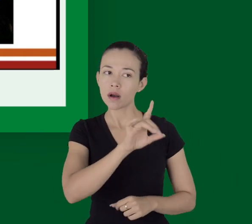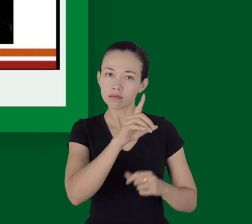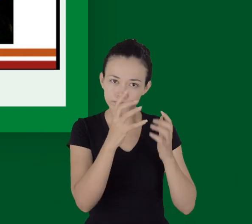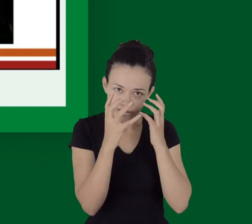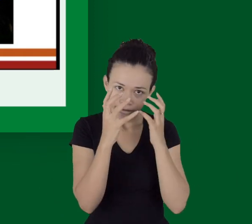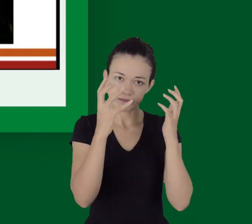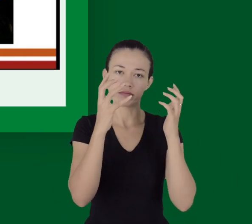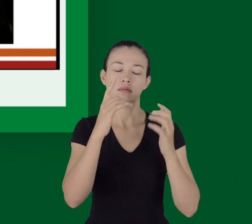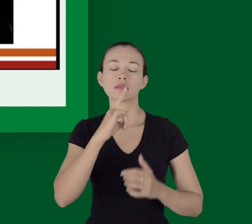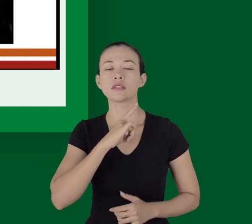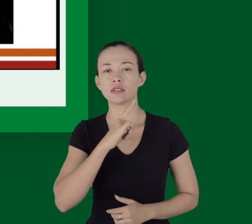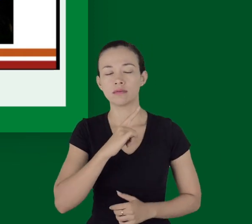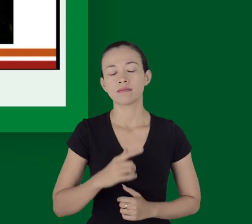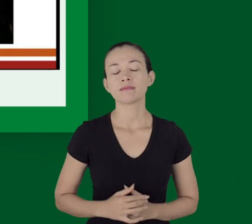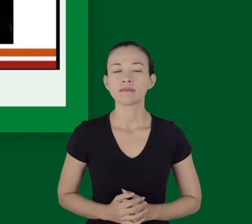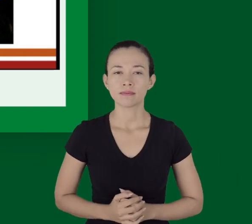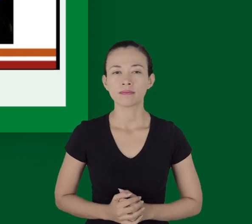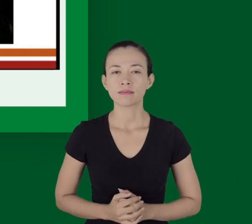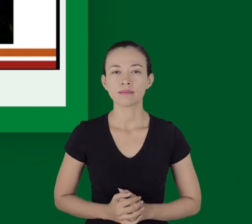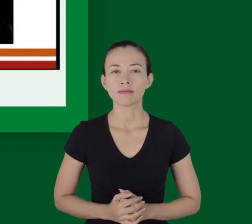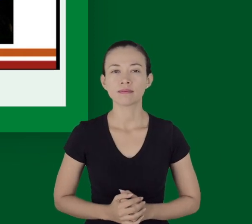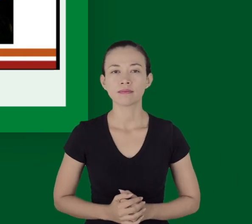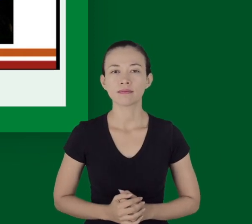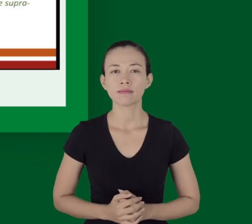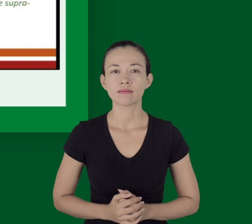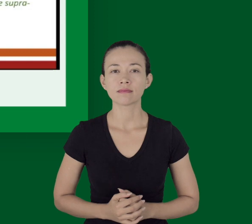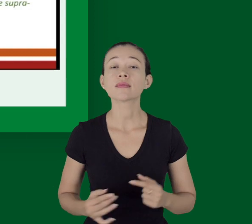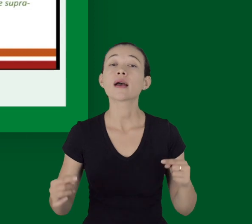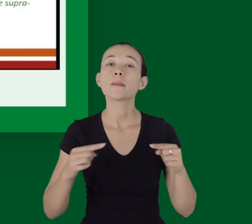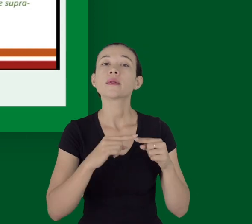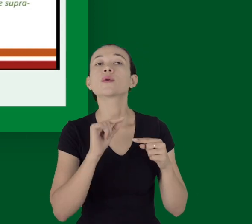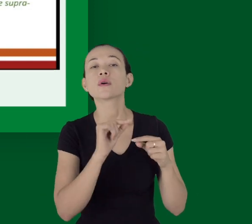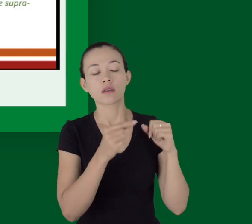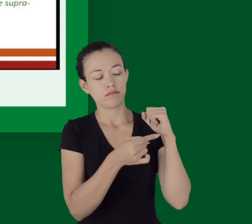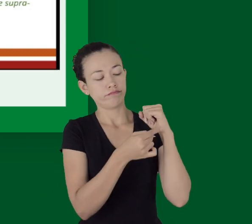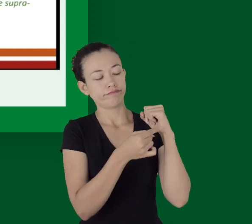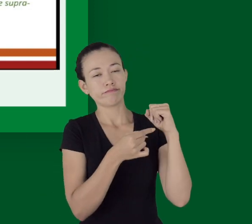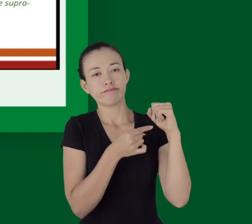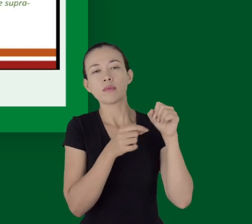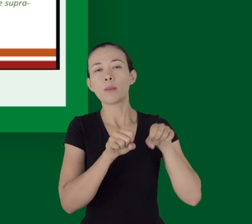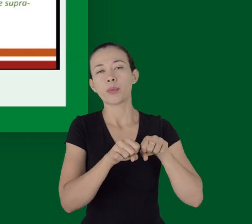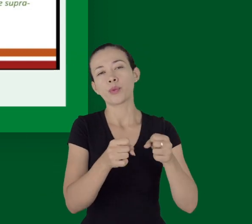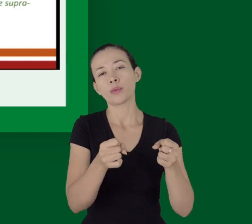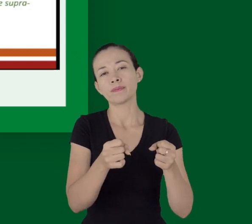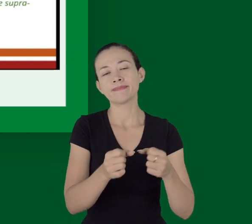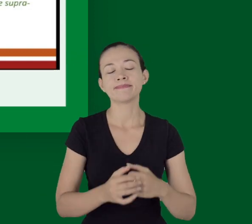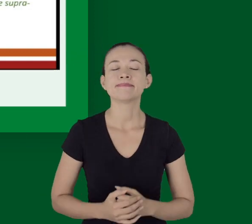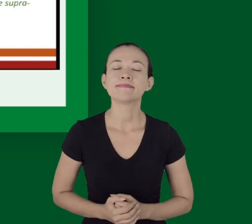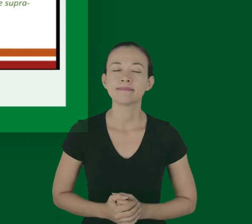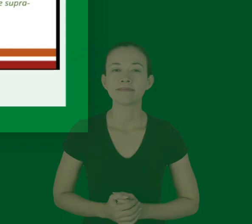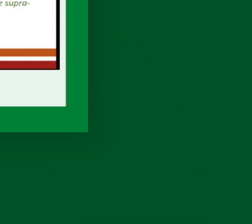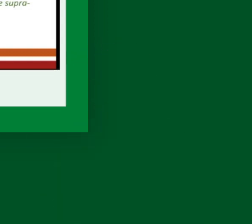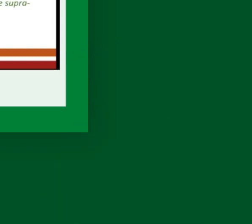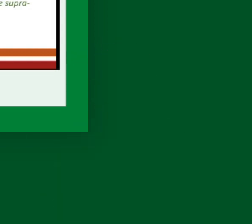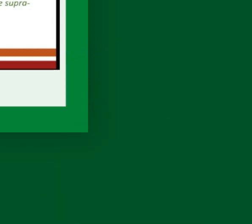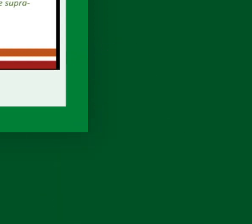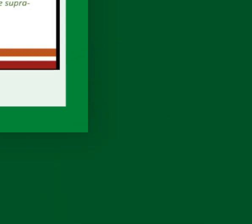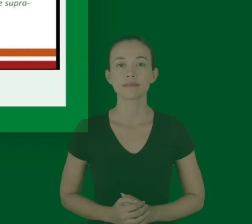tenho hematoma, às vezes eu tenho só o edema. Sinais indicativos aí de fratura de base de